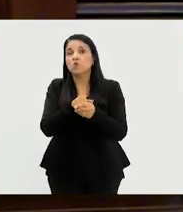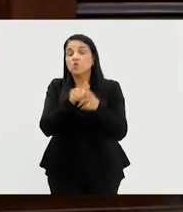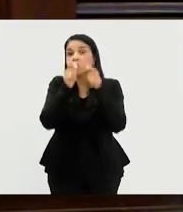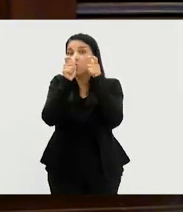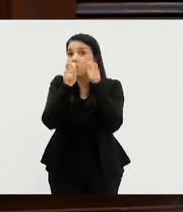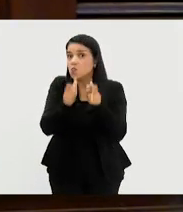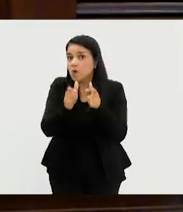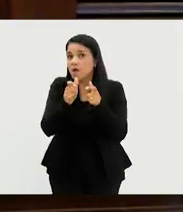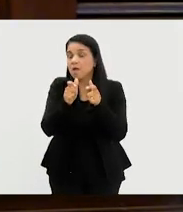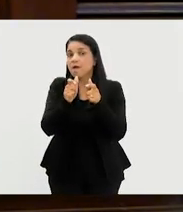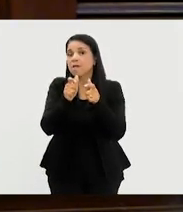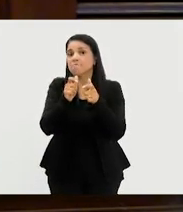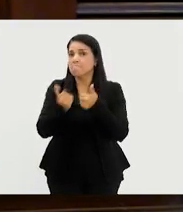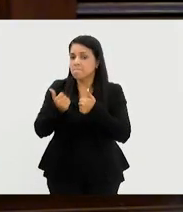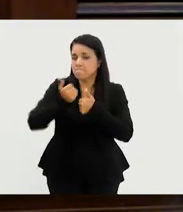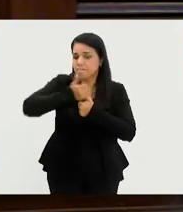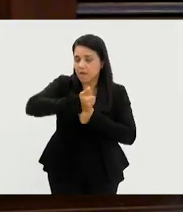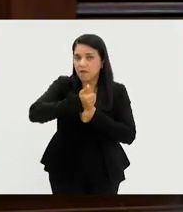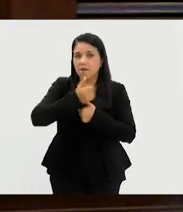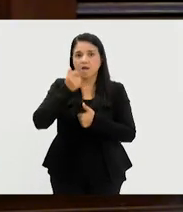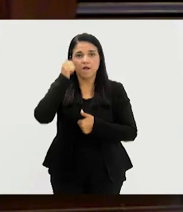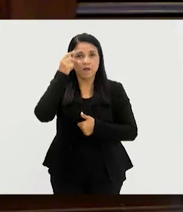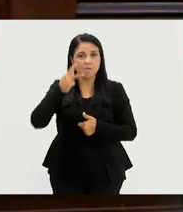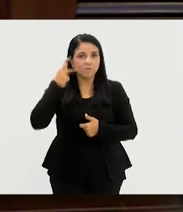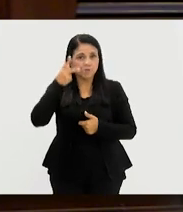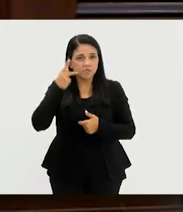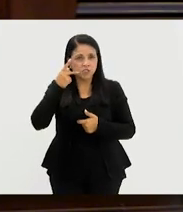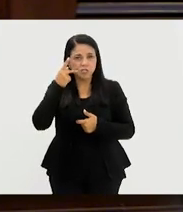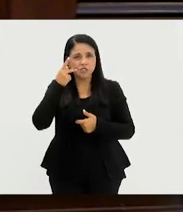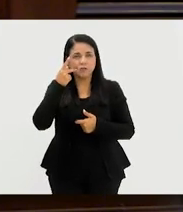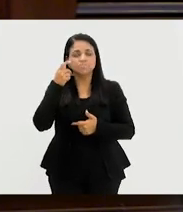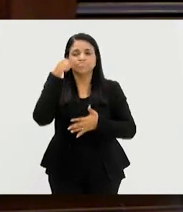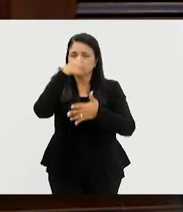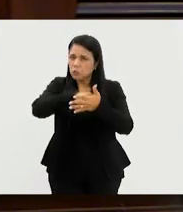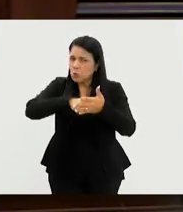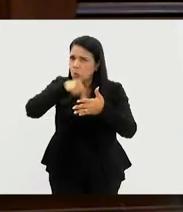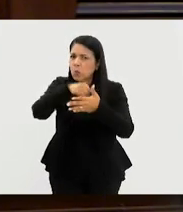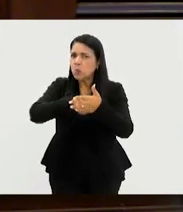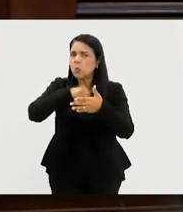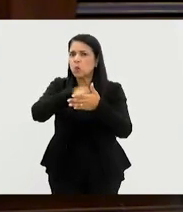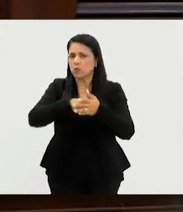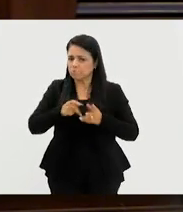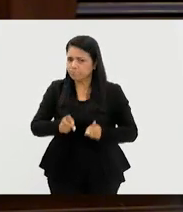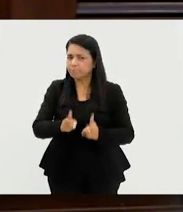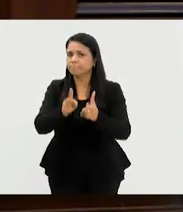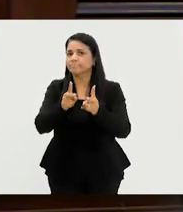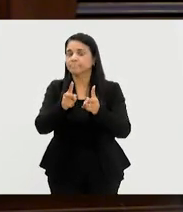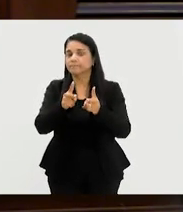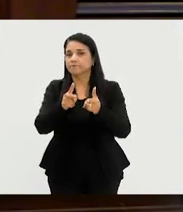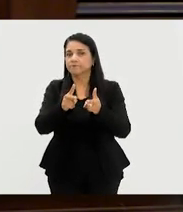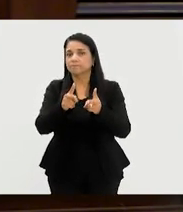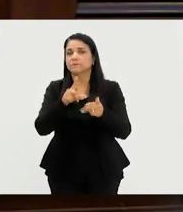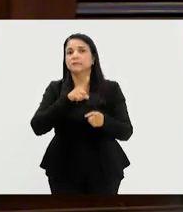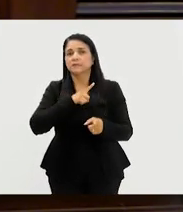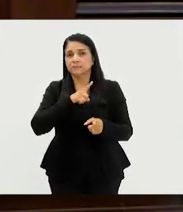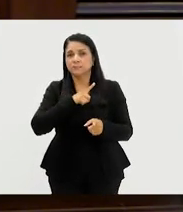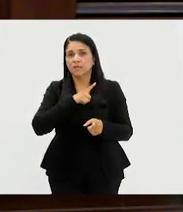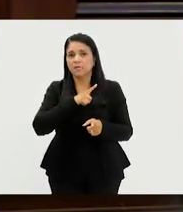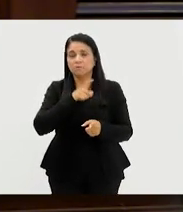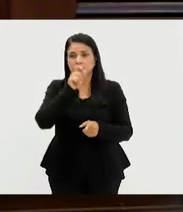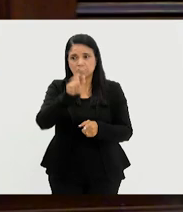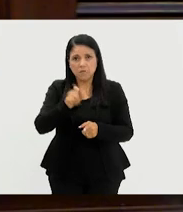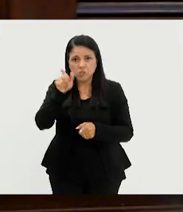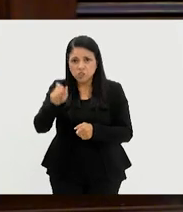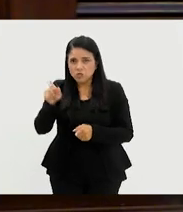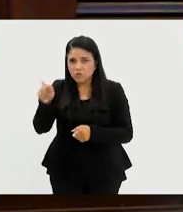política ainda é palco de muitas batalhas. E ainda há quem combata